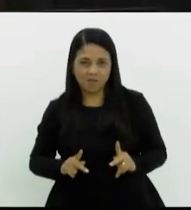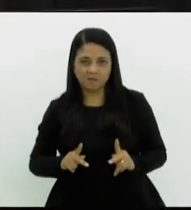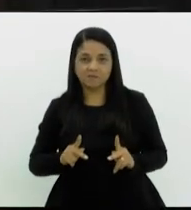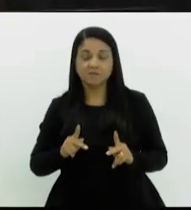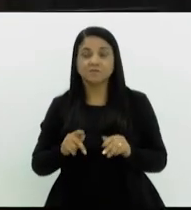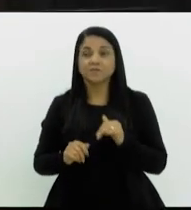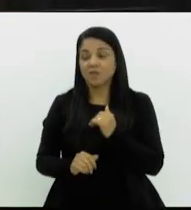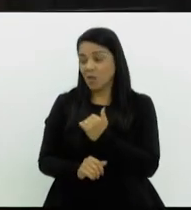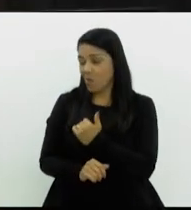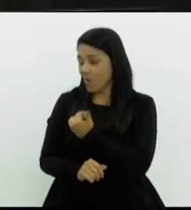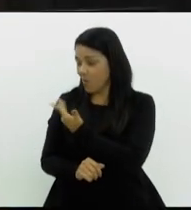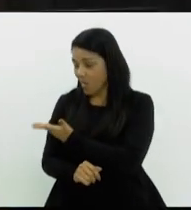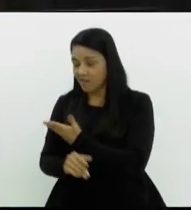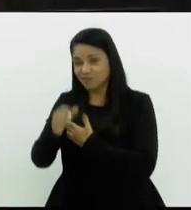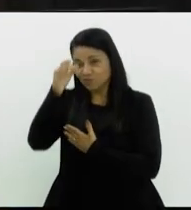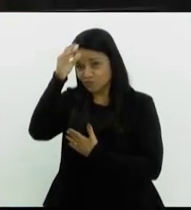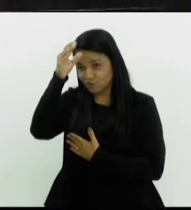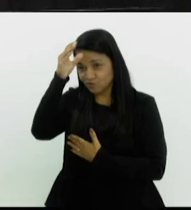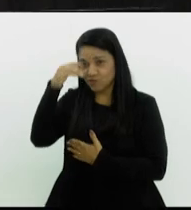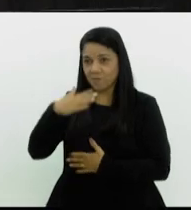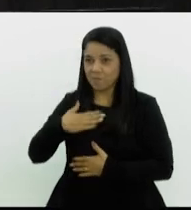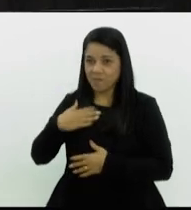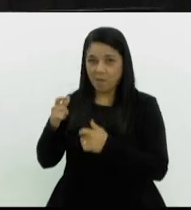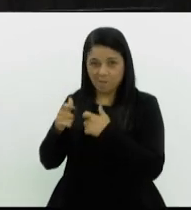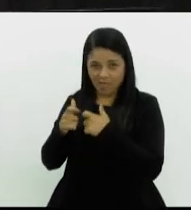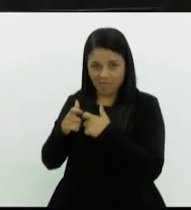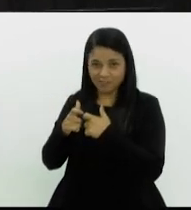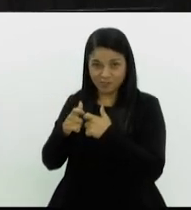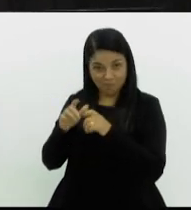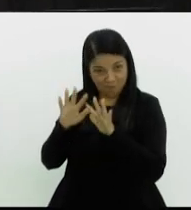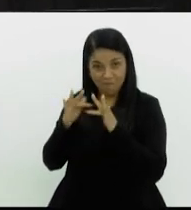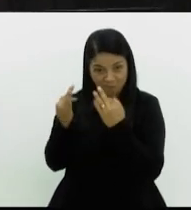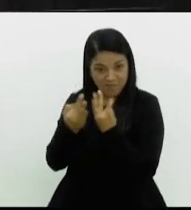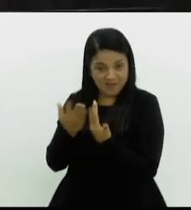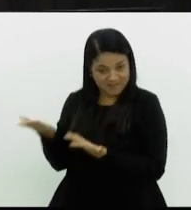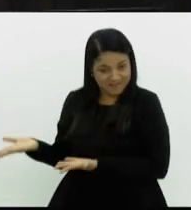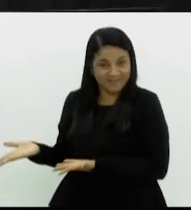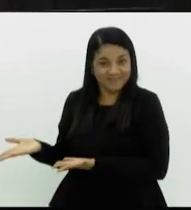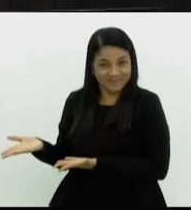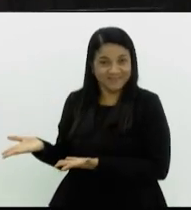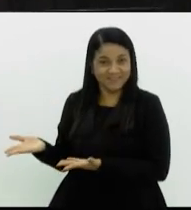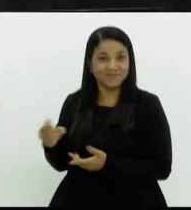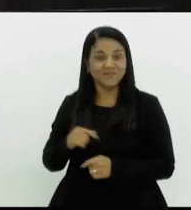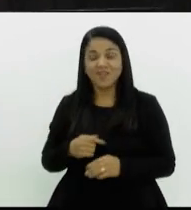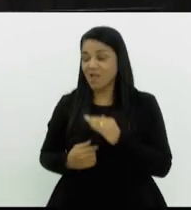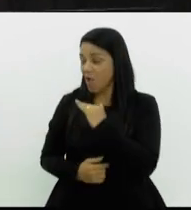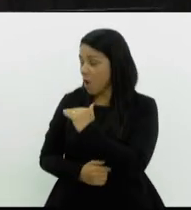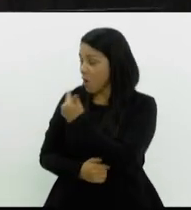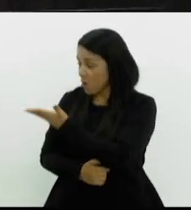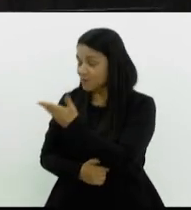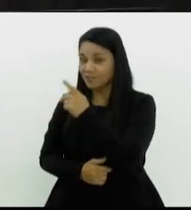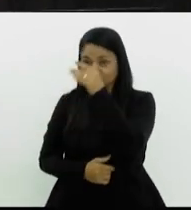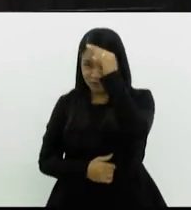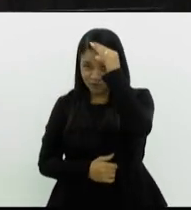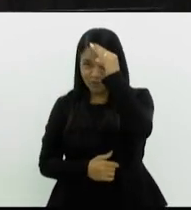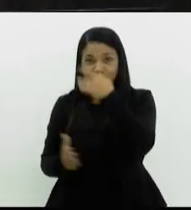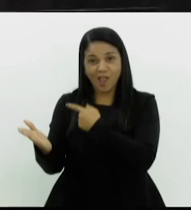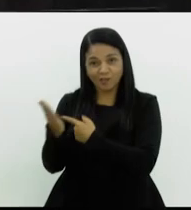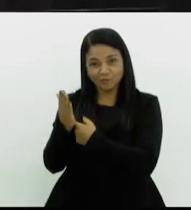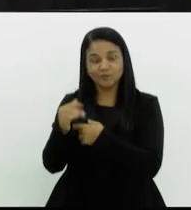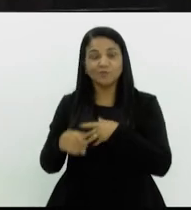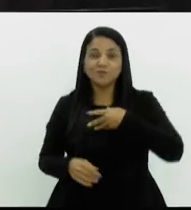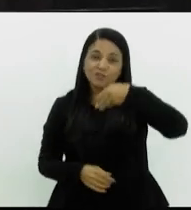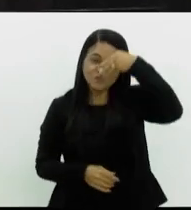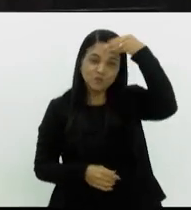dela está a tia dela, que é minha médica, você vê só, é tudo em família mesmo, né? A outra tia dela, que nos ajuda muito, e o sobrinho